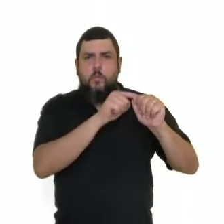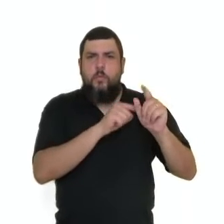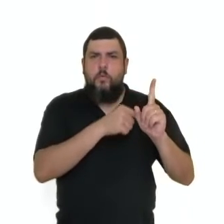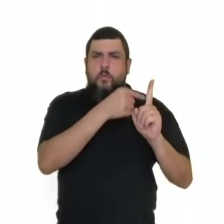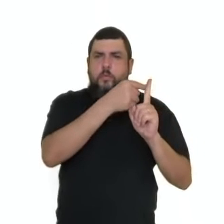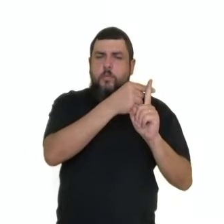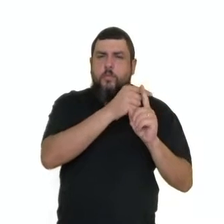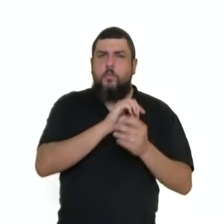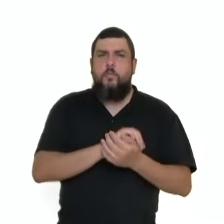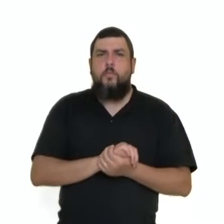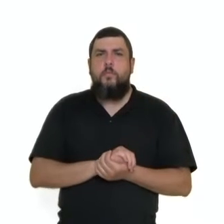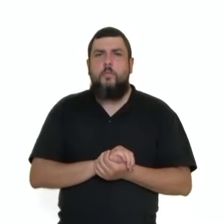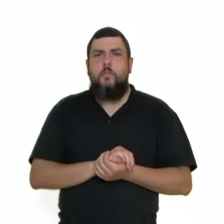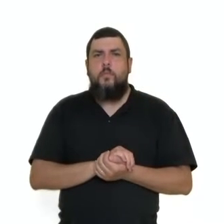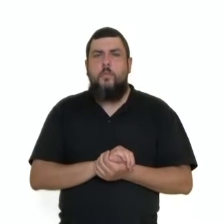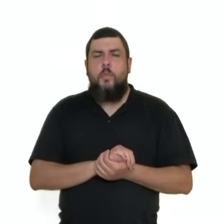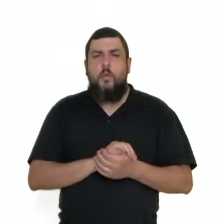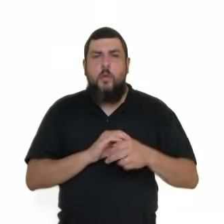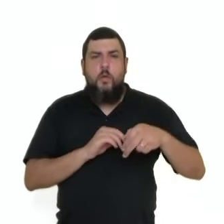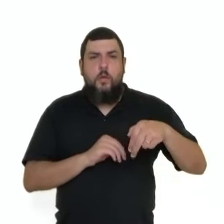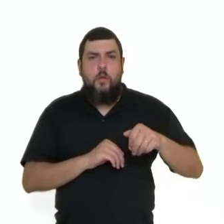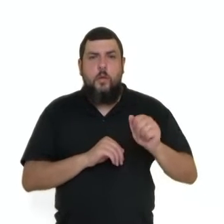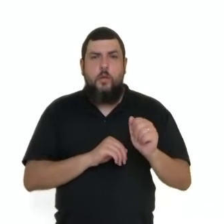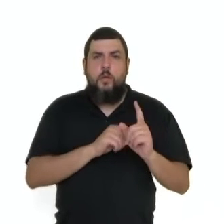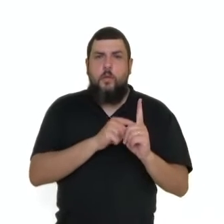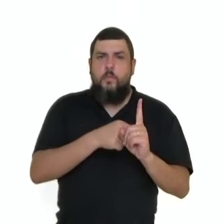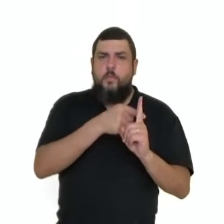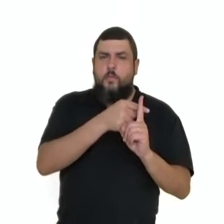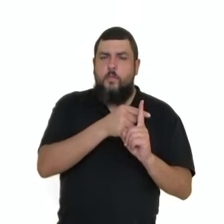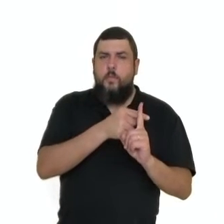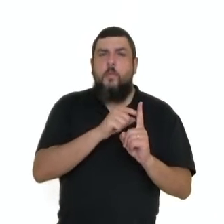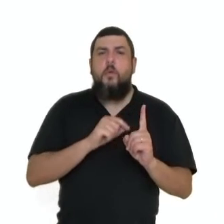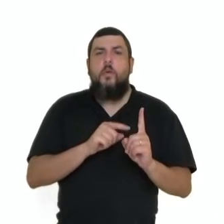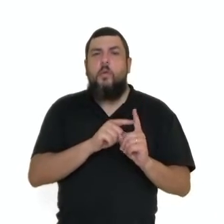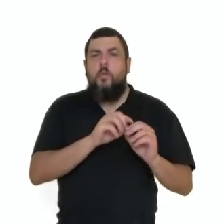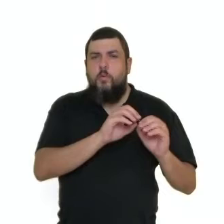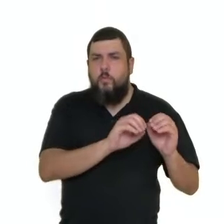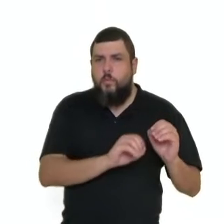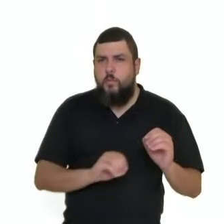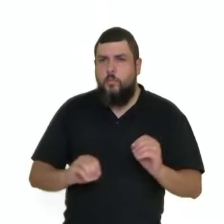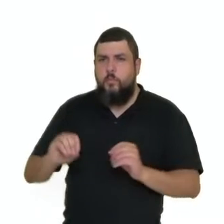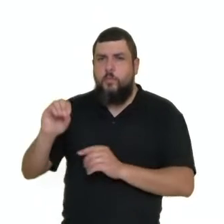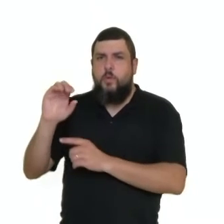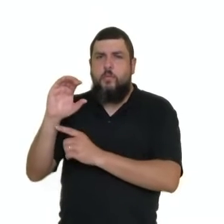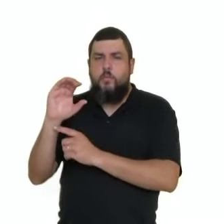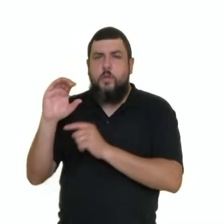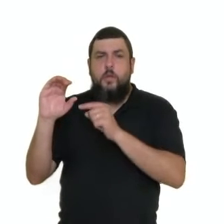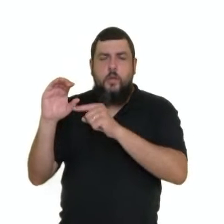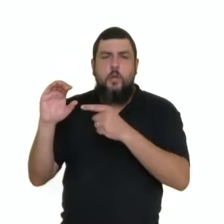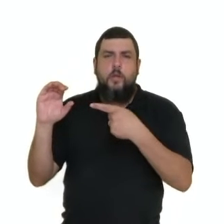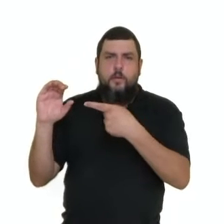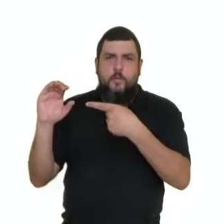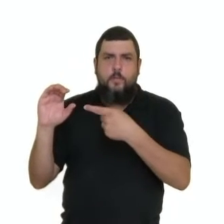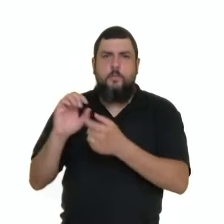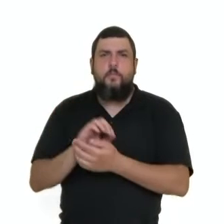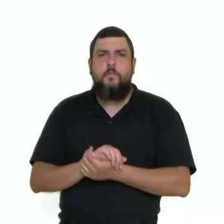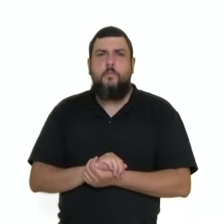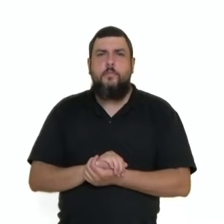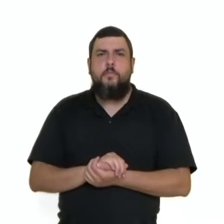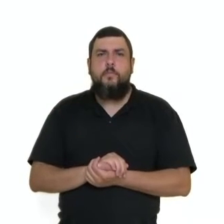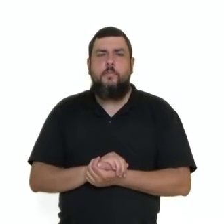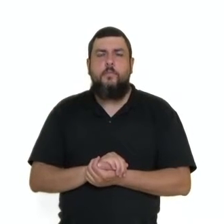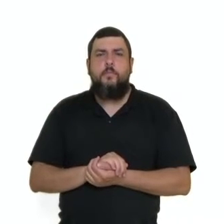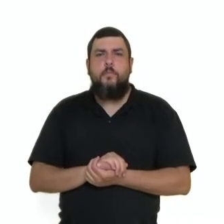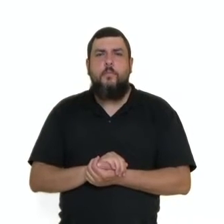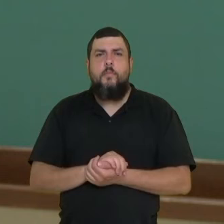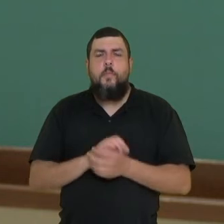eletrólise. Já o Na+, que é o positivo, vai migrar para o cátodo, que é o polo negativo da eletrólise. Veja que